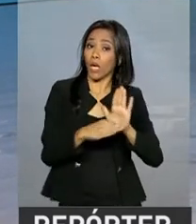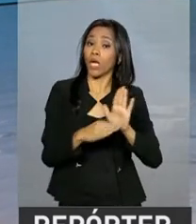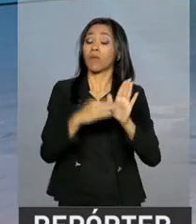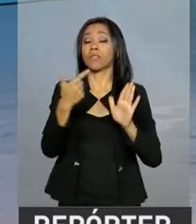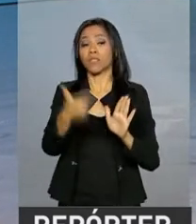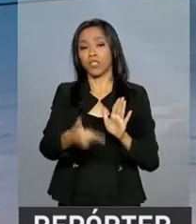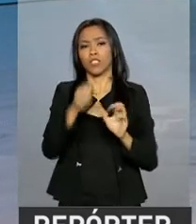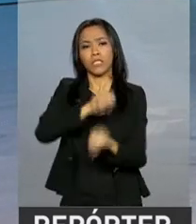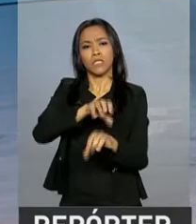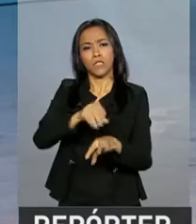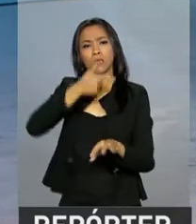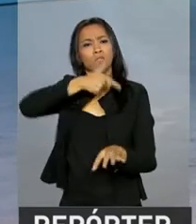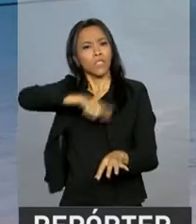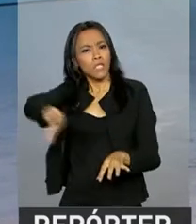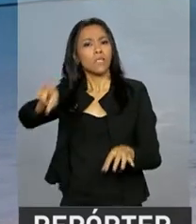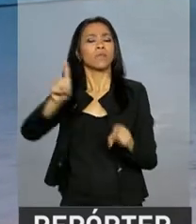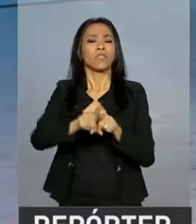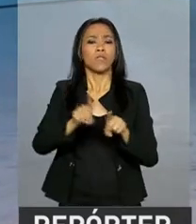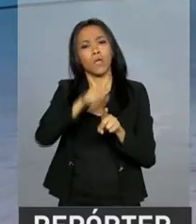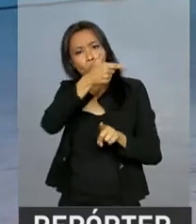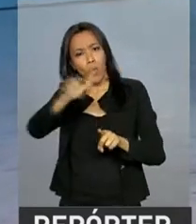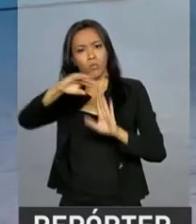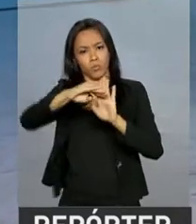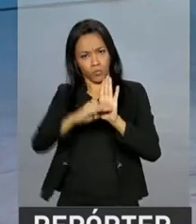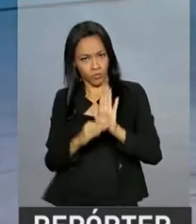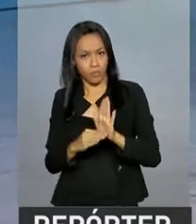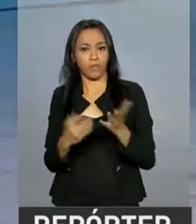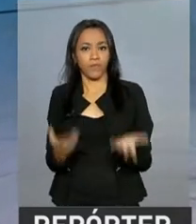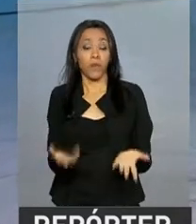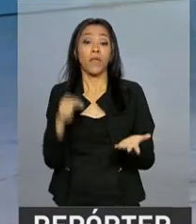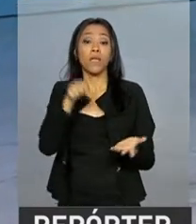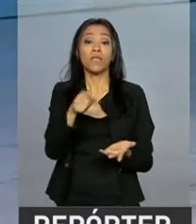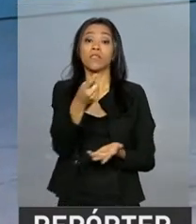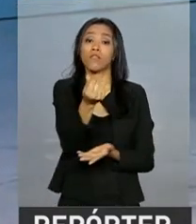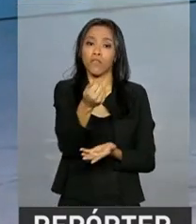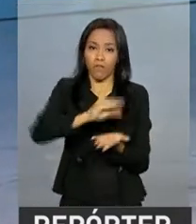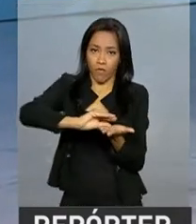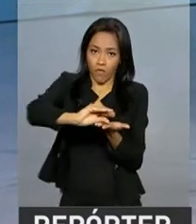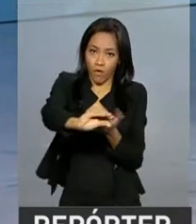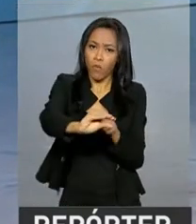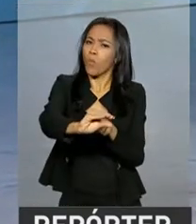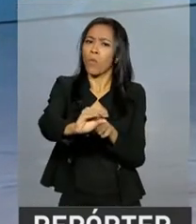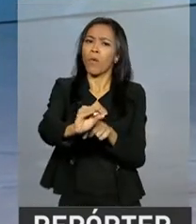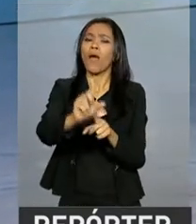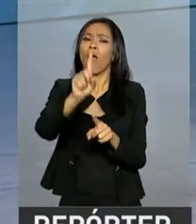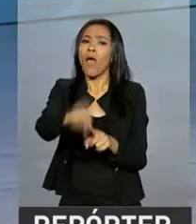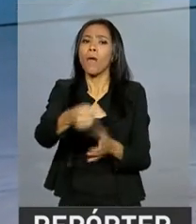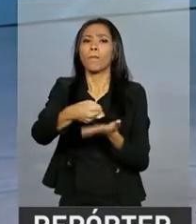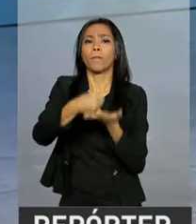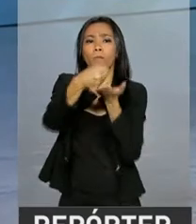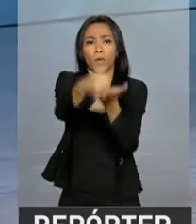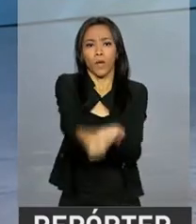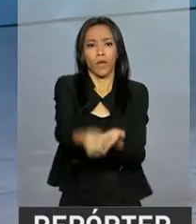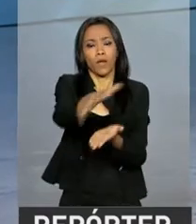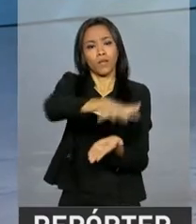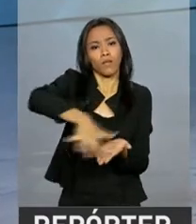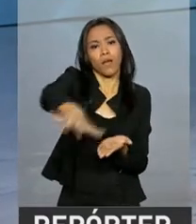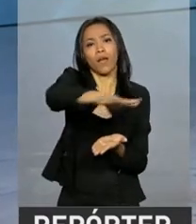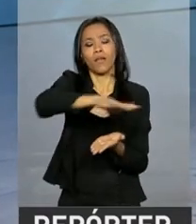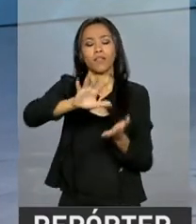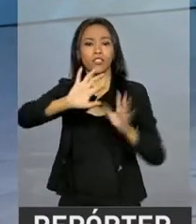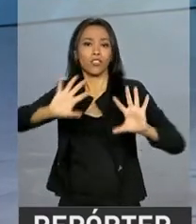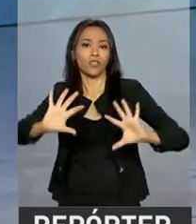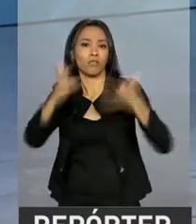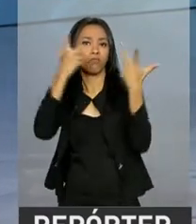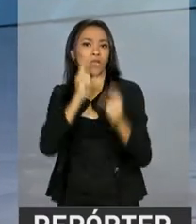fronteiras e ciência sem fronteiras entre outros esse valor ele também vai servir para apoiar a realização de eventos científicos